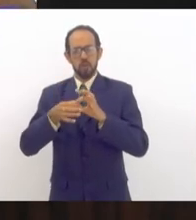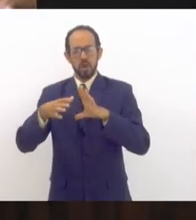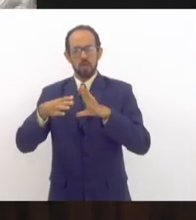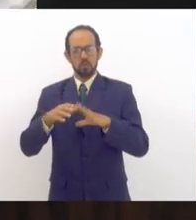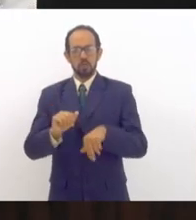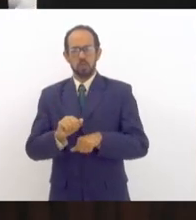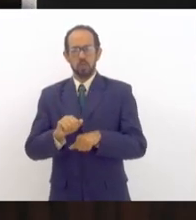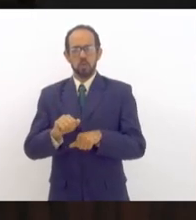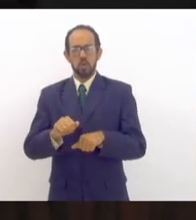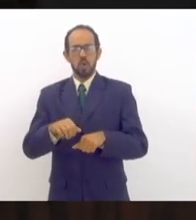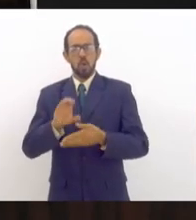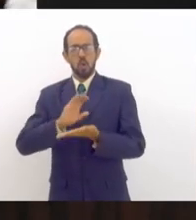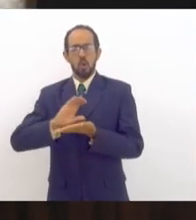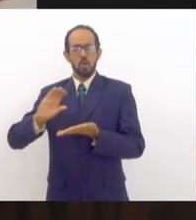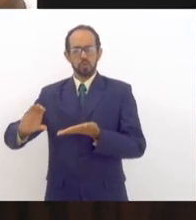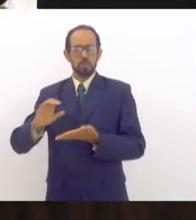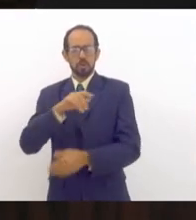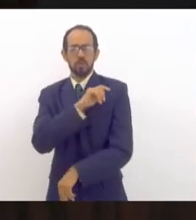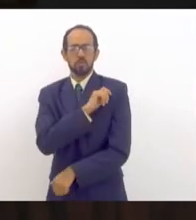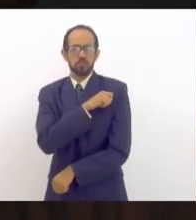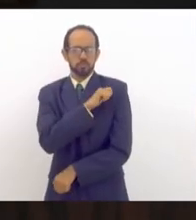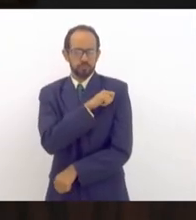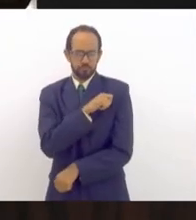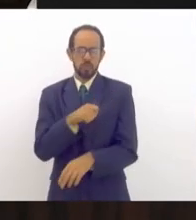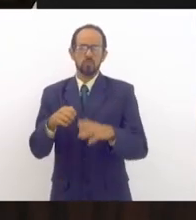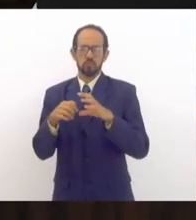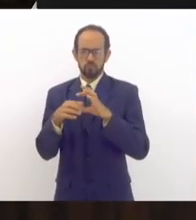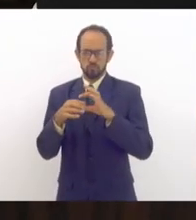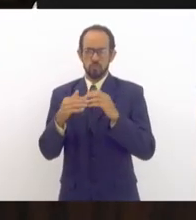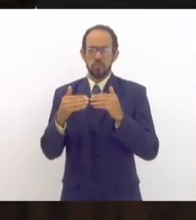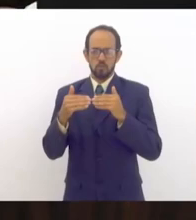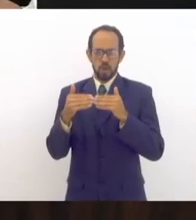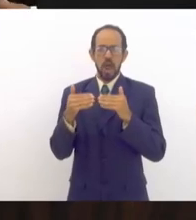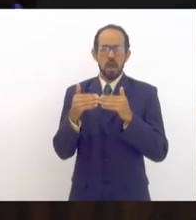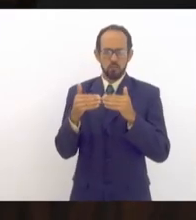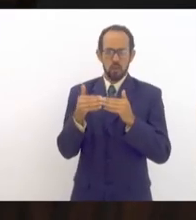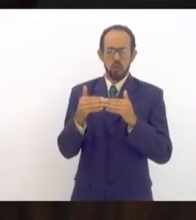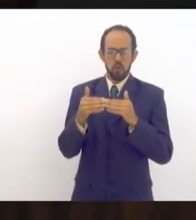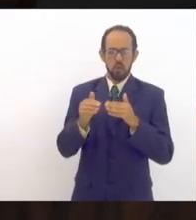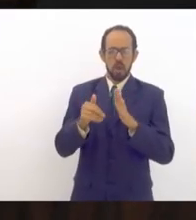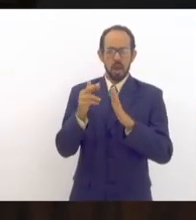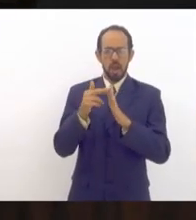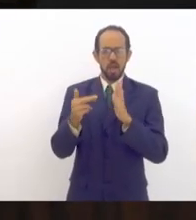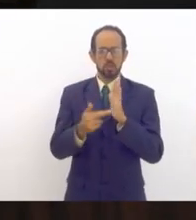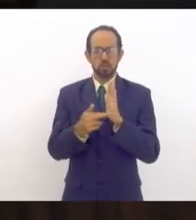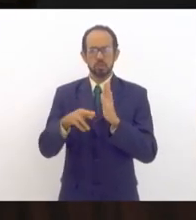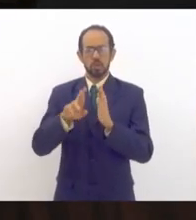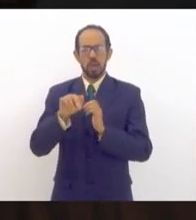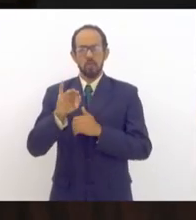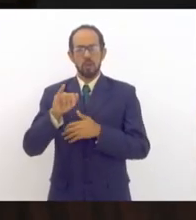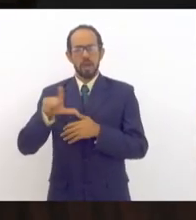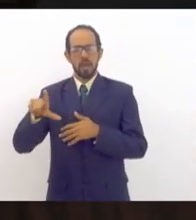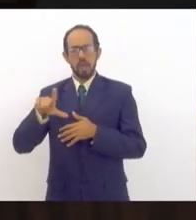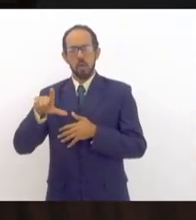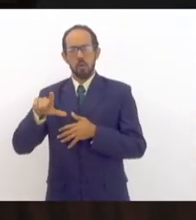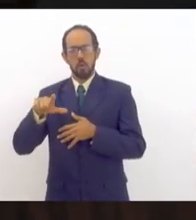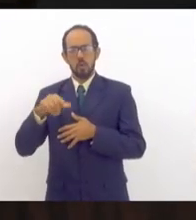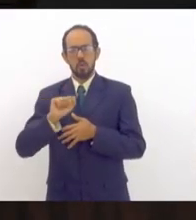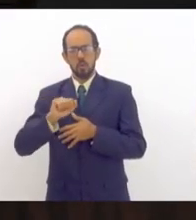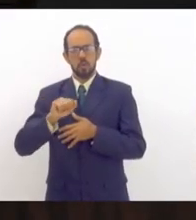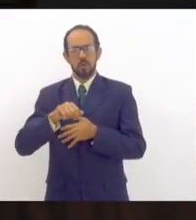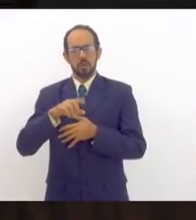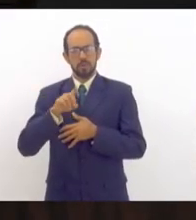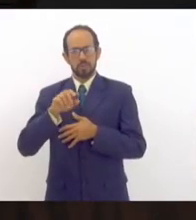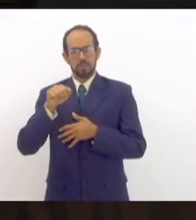fiscalização financeira e controle favorável relatores Deputado Rafael picciani Dani